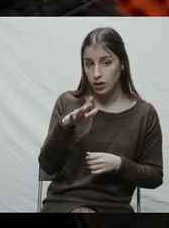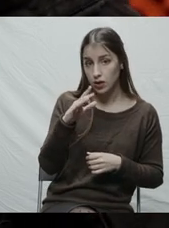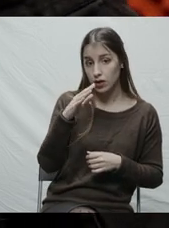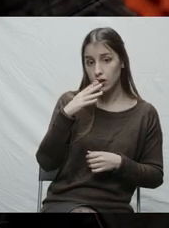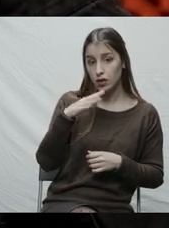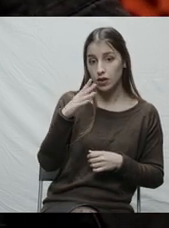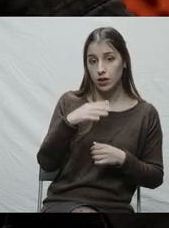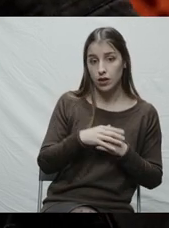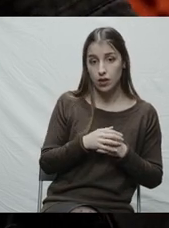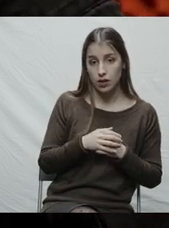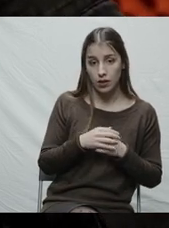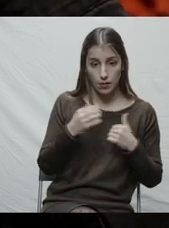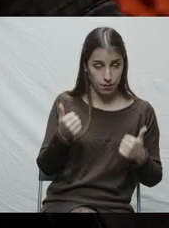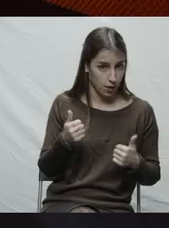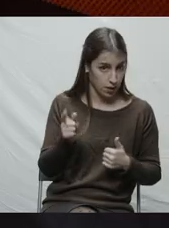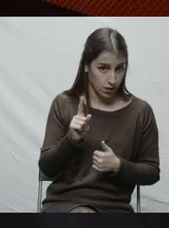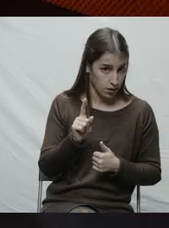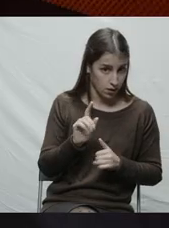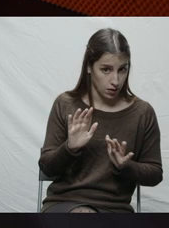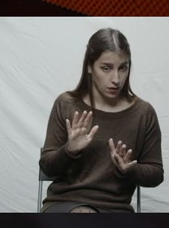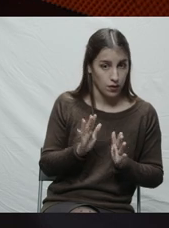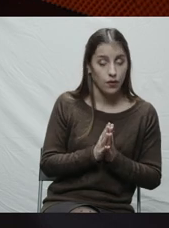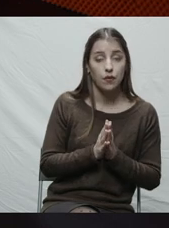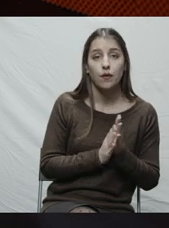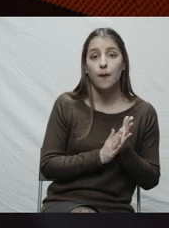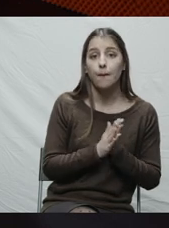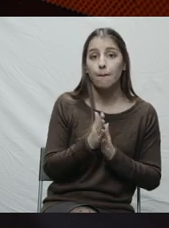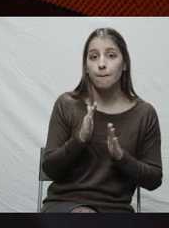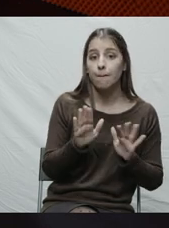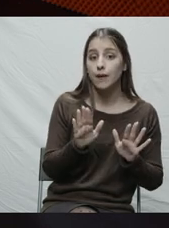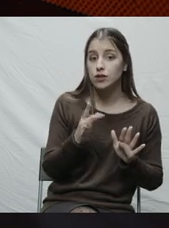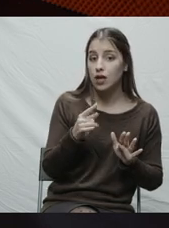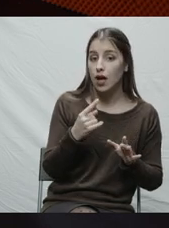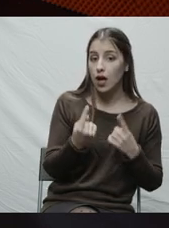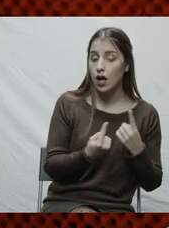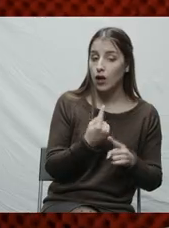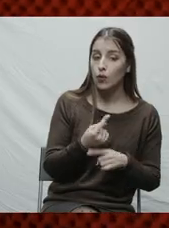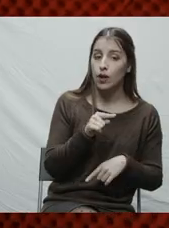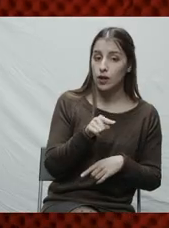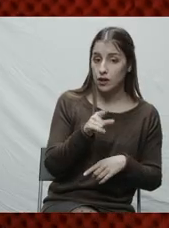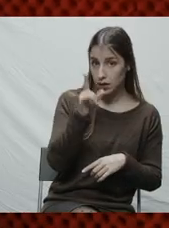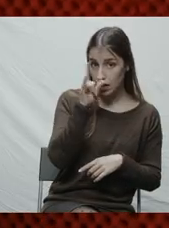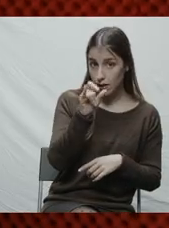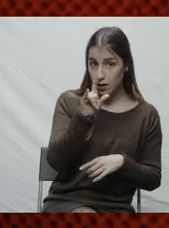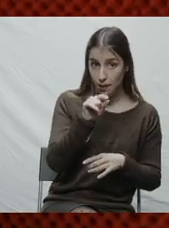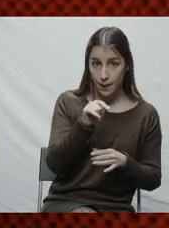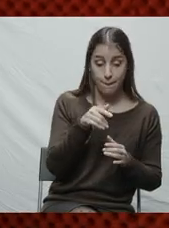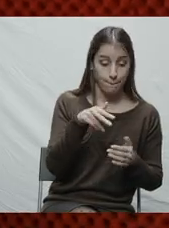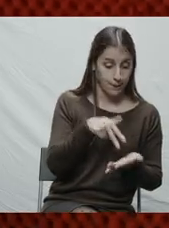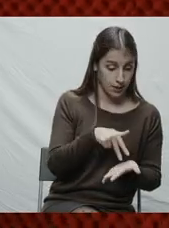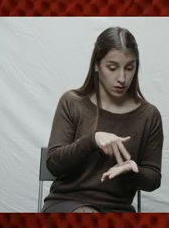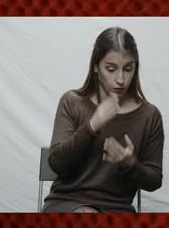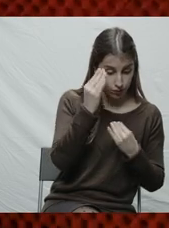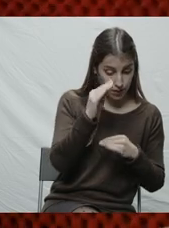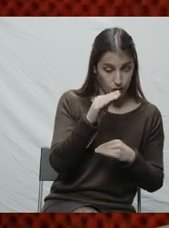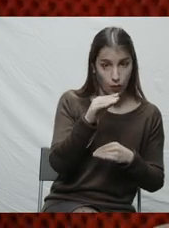cantora de ópera. Ainda bem que não foi. Aleluia, percebes? Quer dizer... Mas há algo aqui na ideia ainda presente da